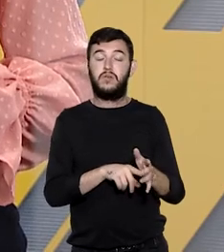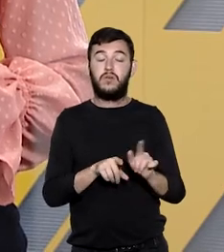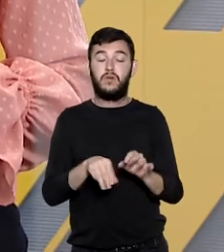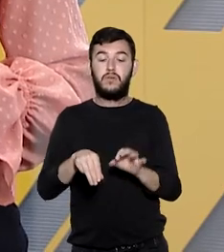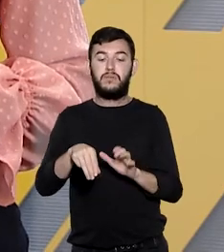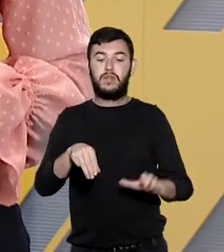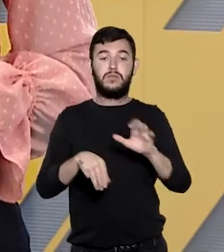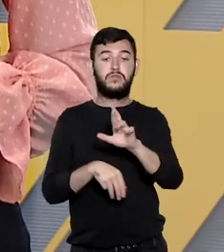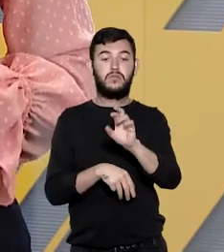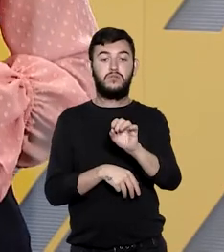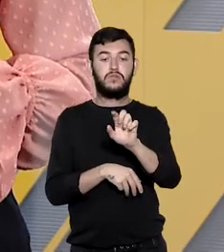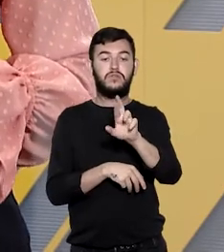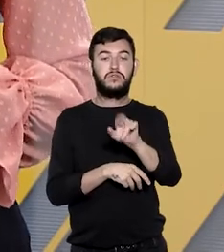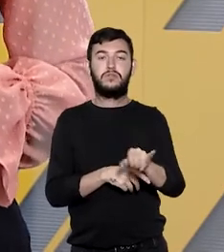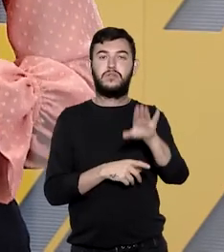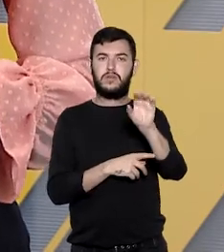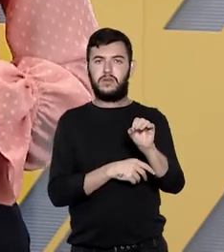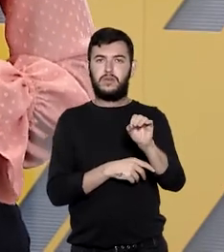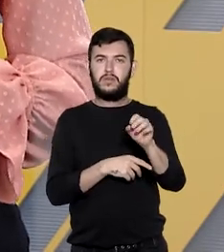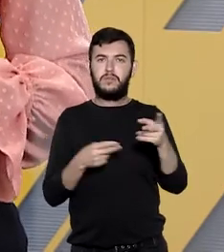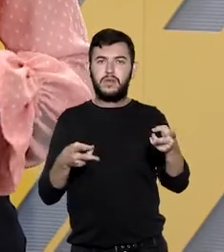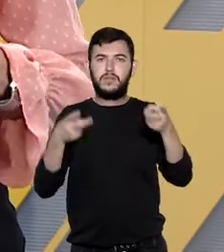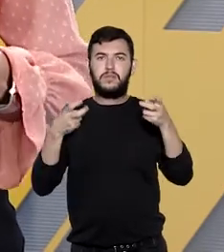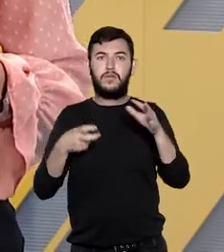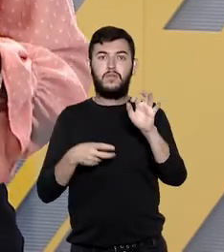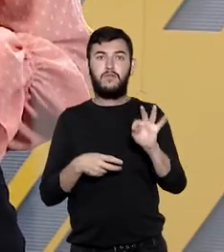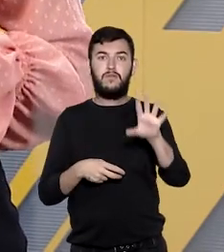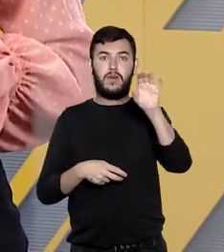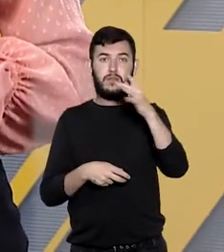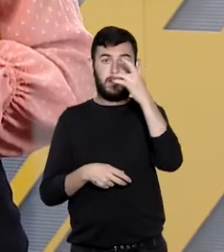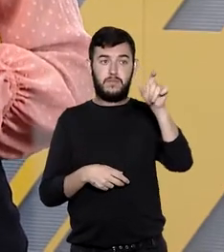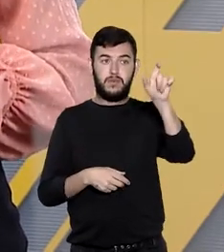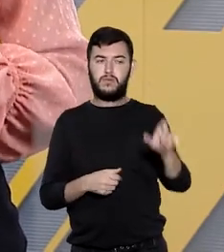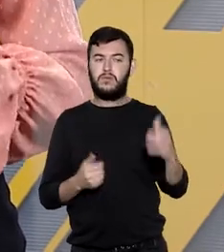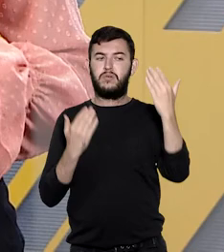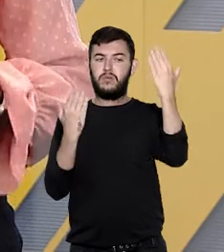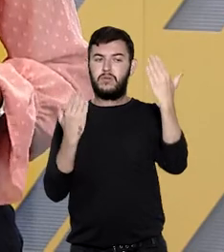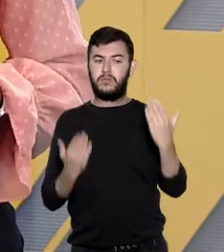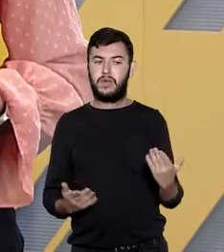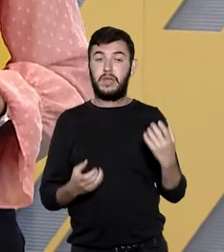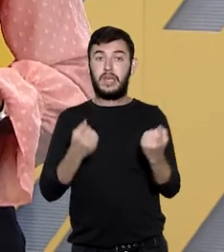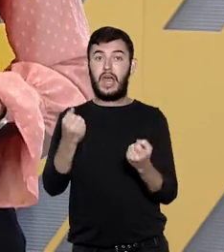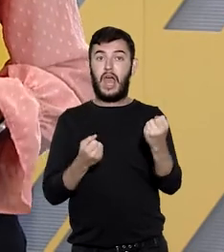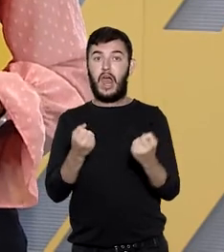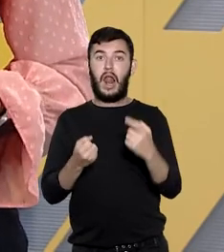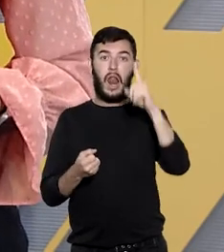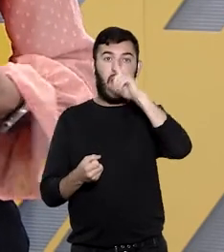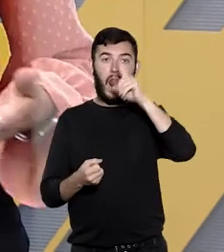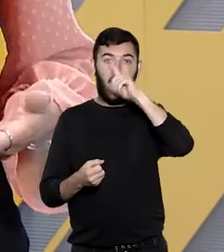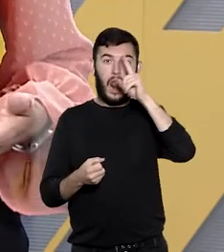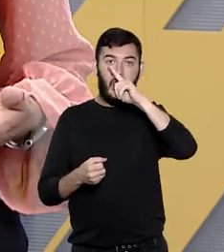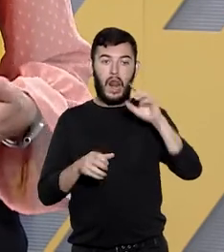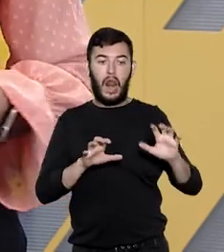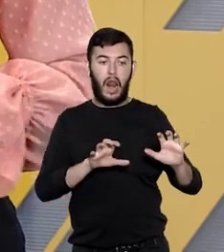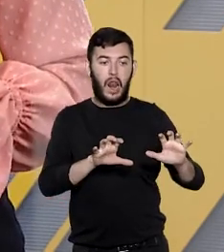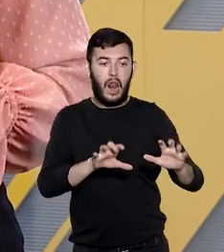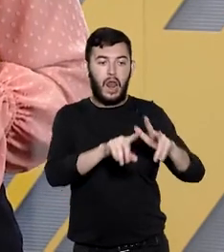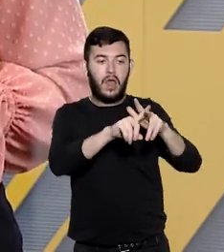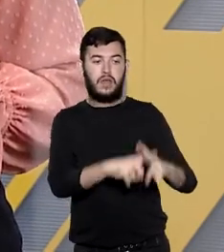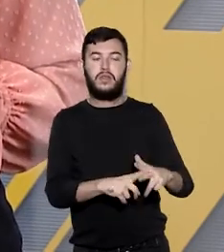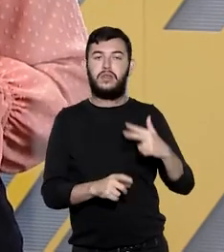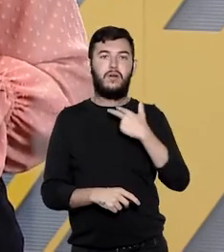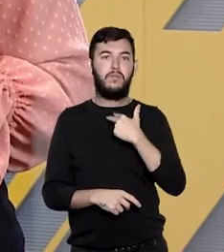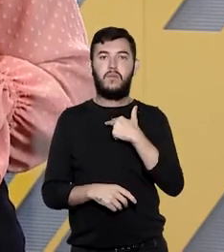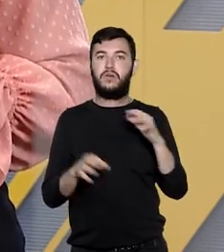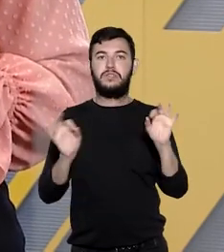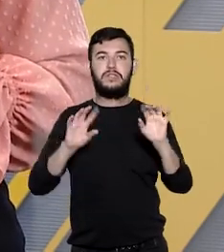Rogério Schetti Cruz, observou que o fato de o suspeito estar empurrando um carro com problemas mecânicos não poderia ser